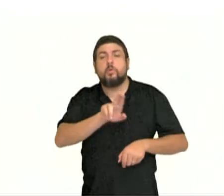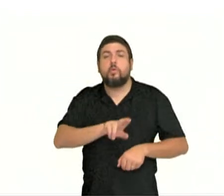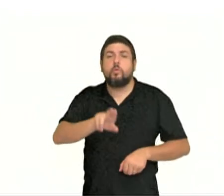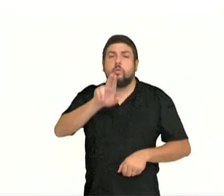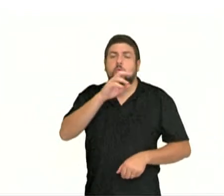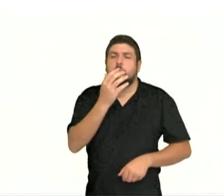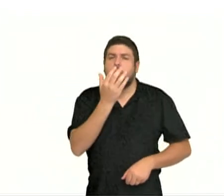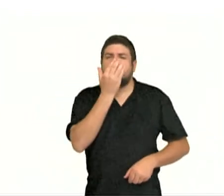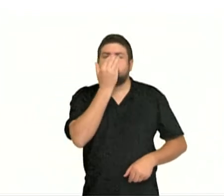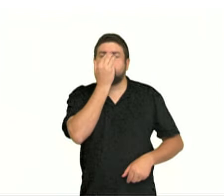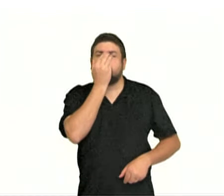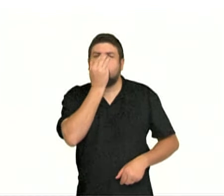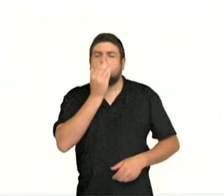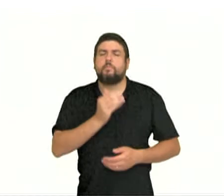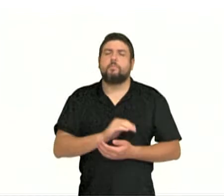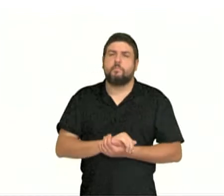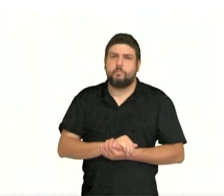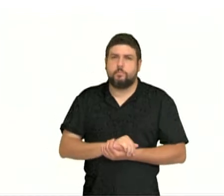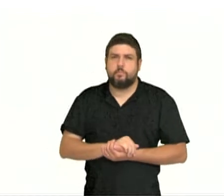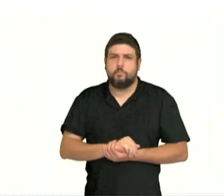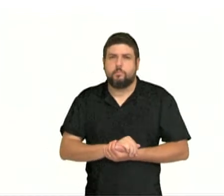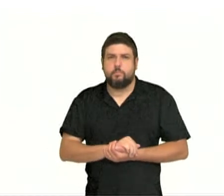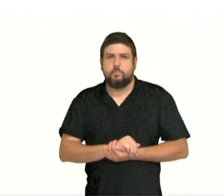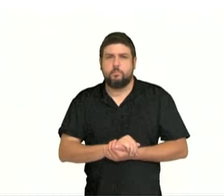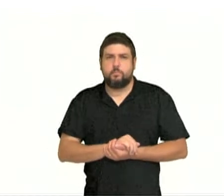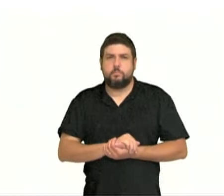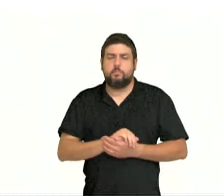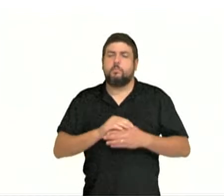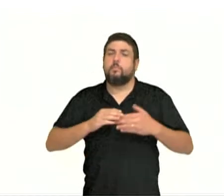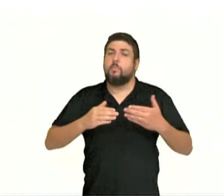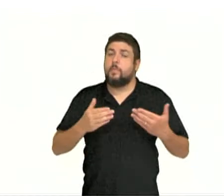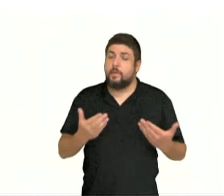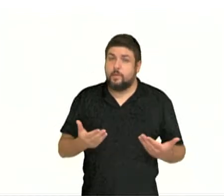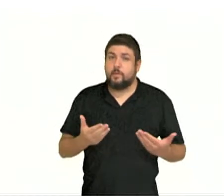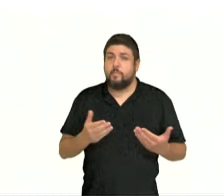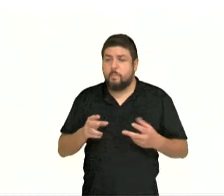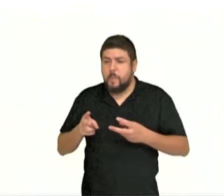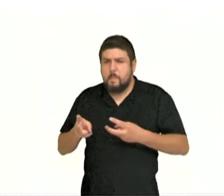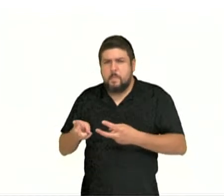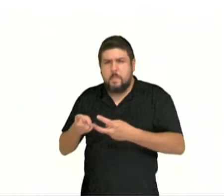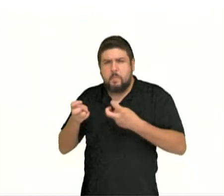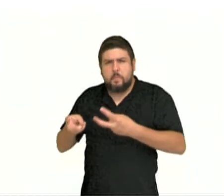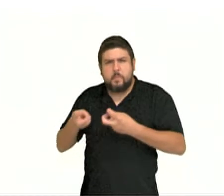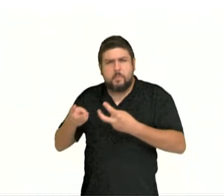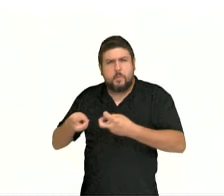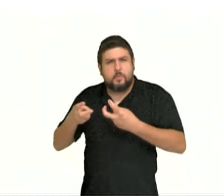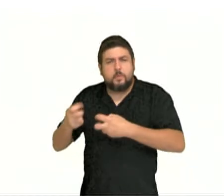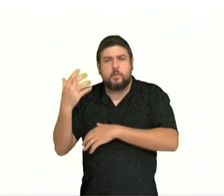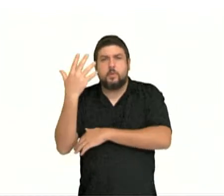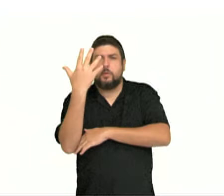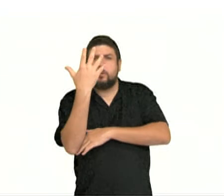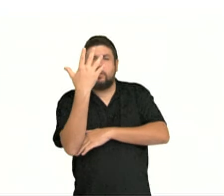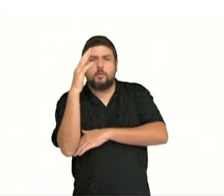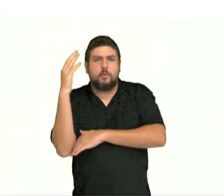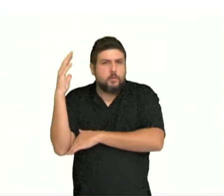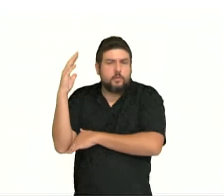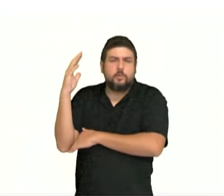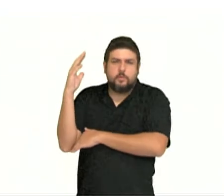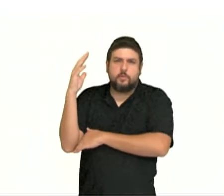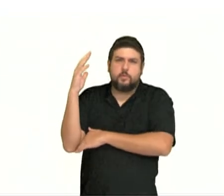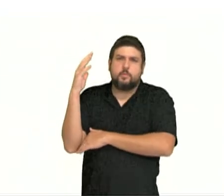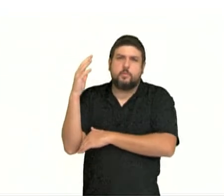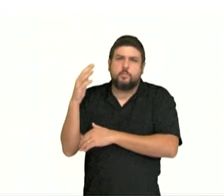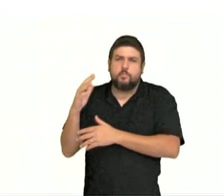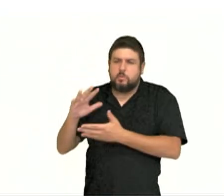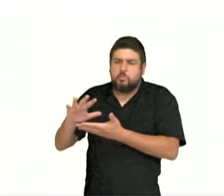causa da poluição tá consequentemente uma maior exploração dos elementos disponíveis na natureza Então é isso que a